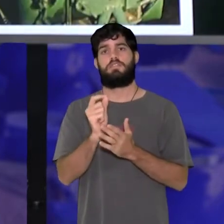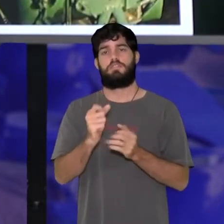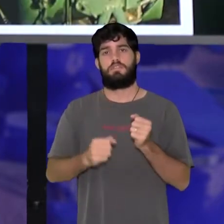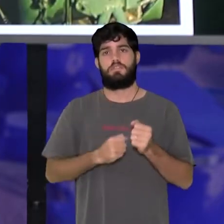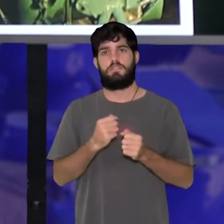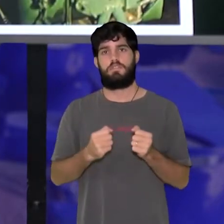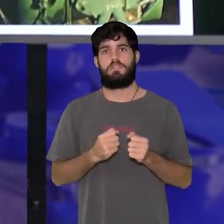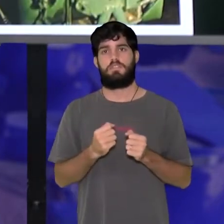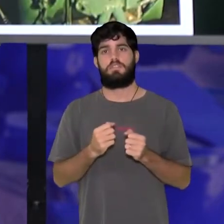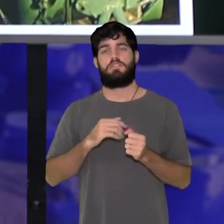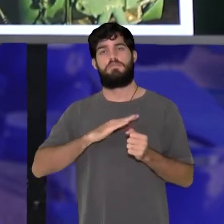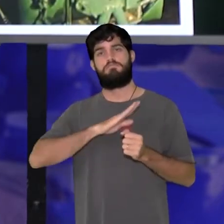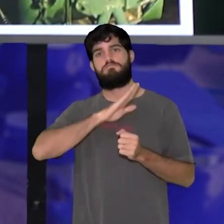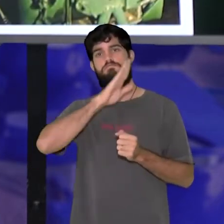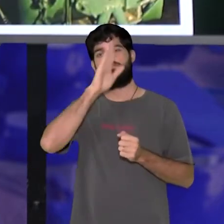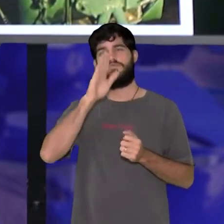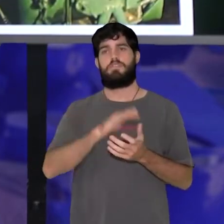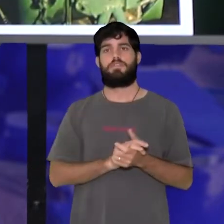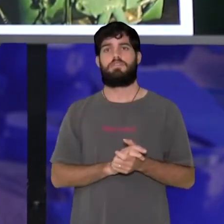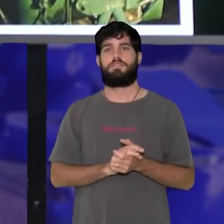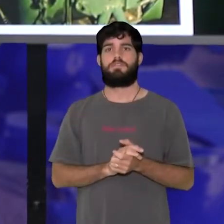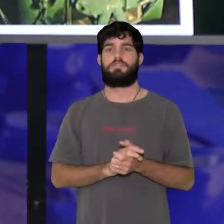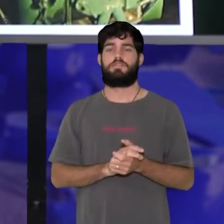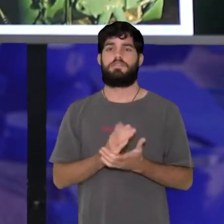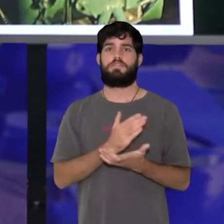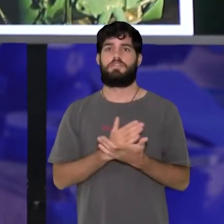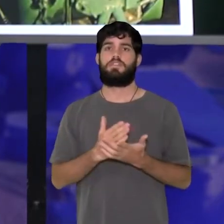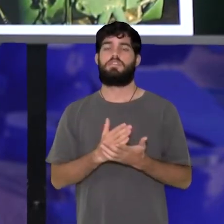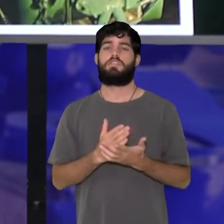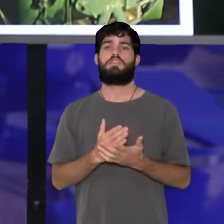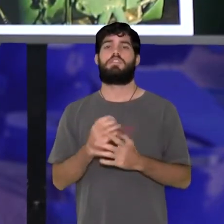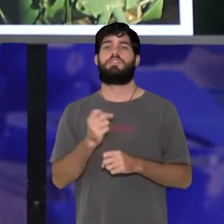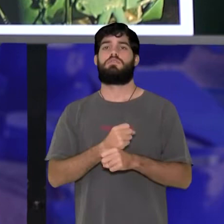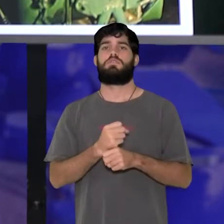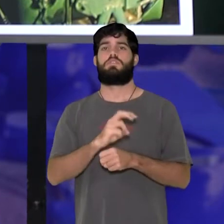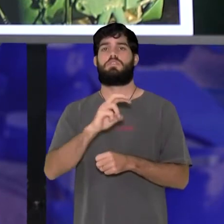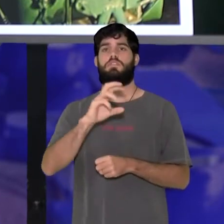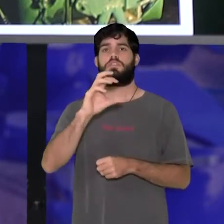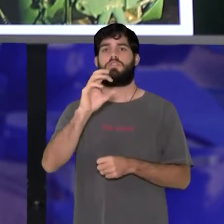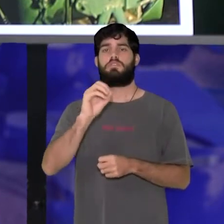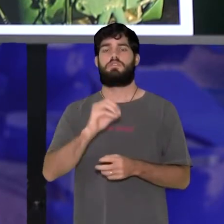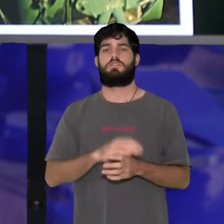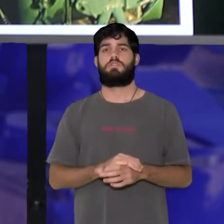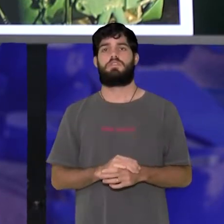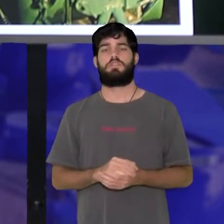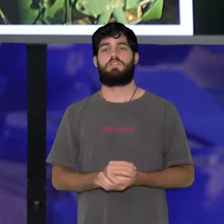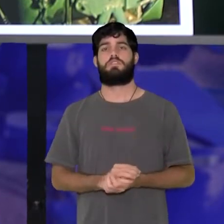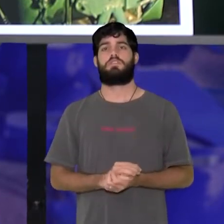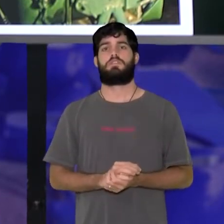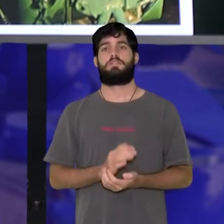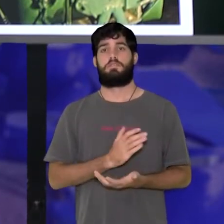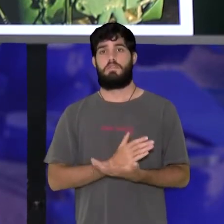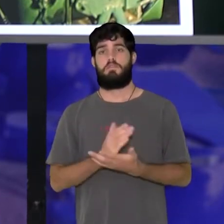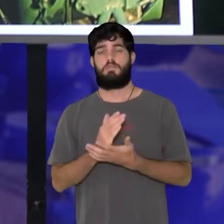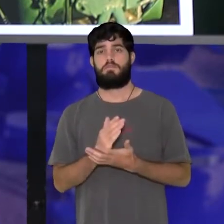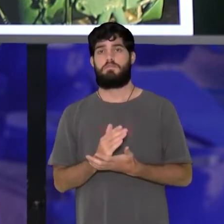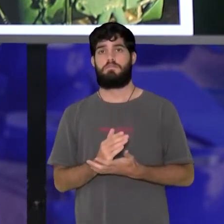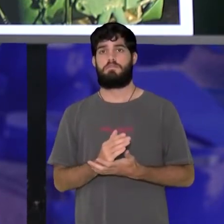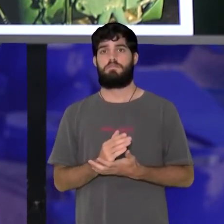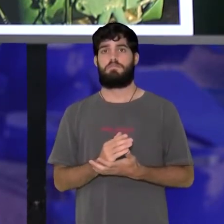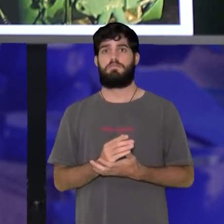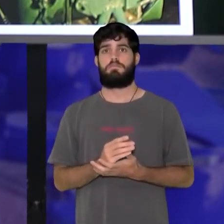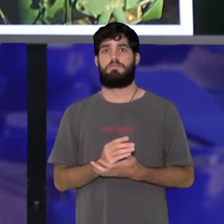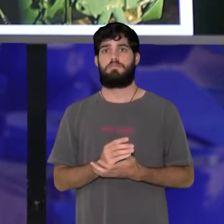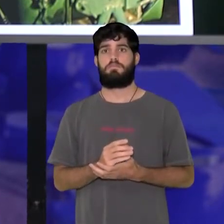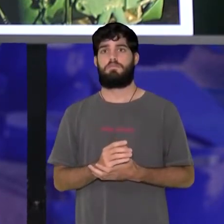espacial, né? A corrida espacial começa nos anos 50. e começa enviando quem manda o